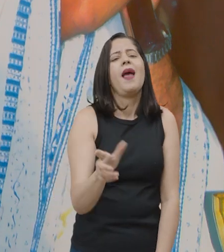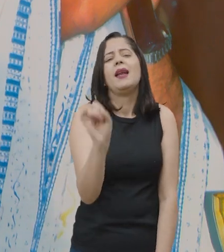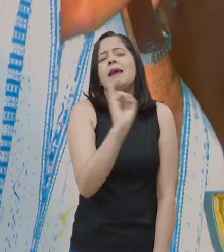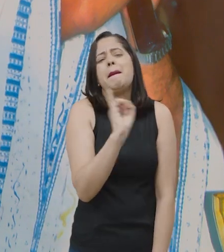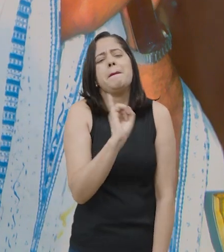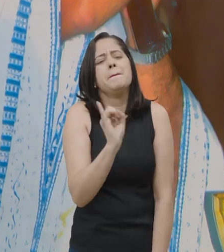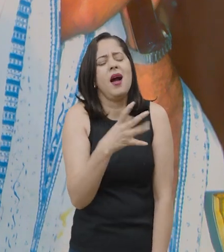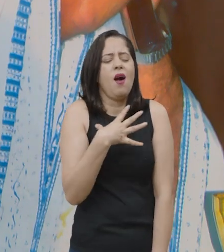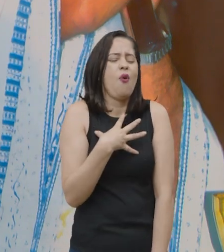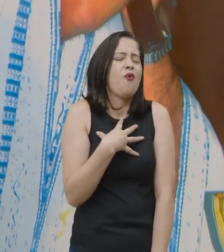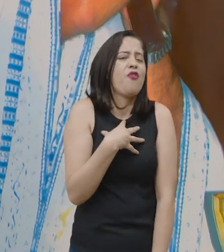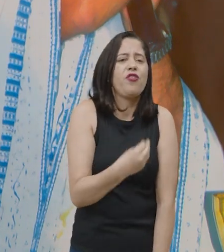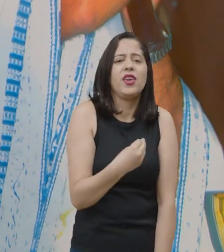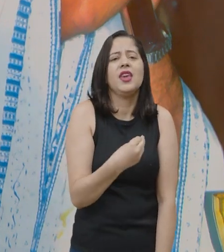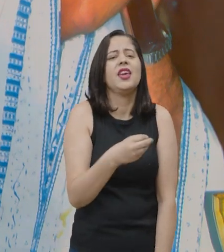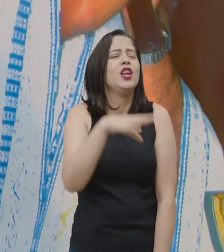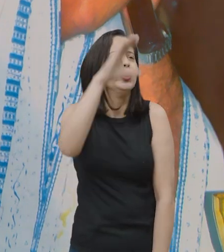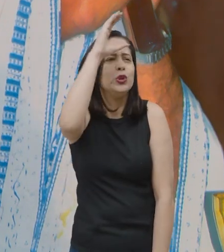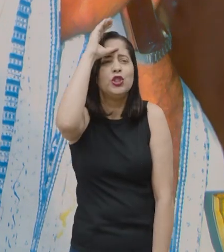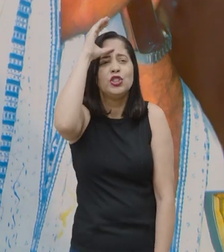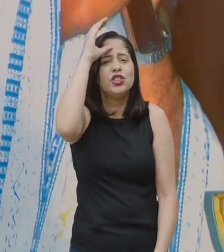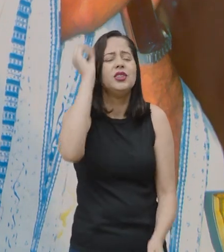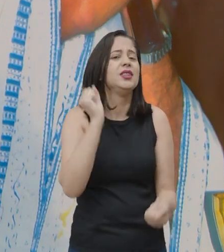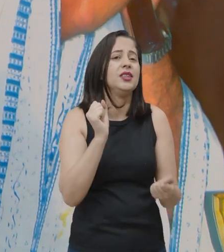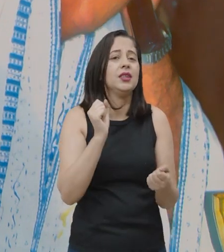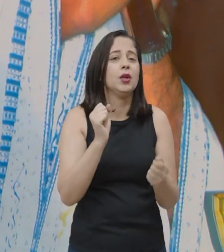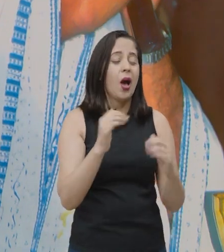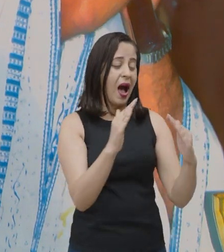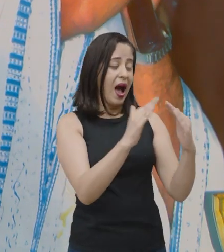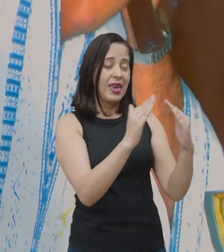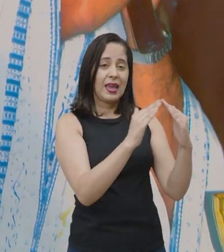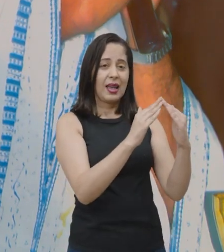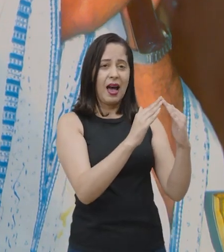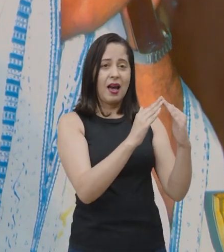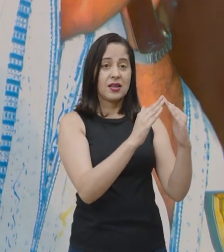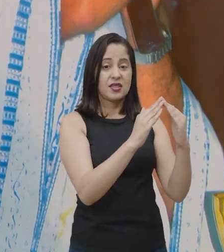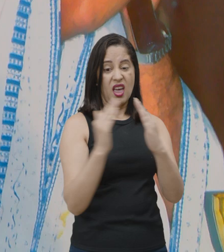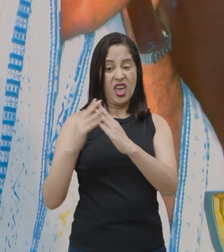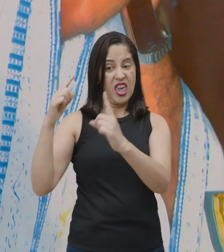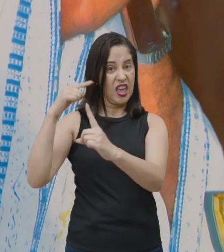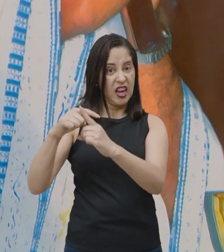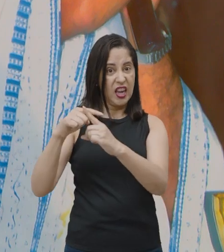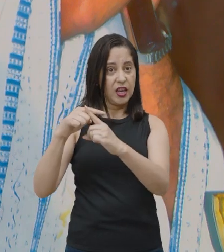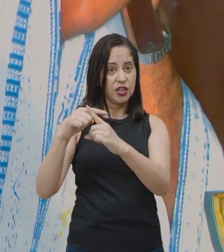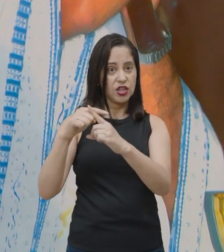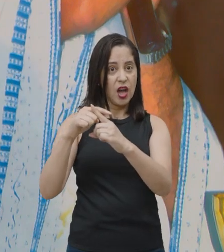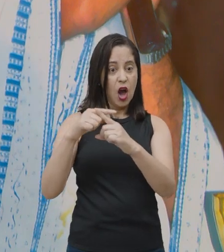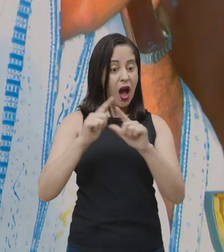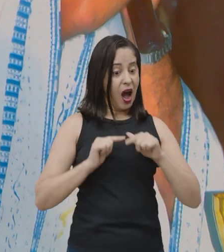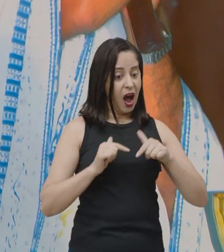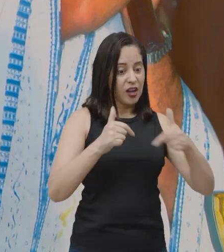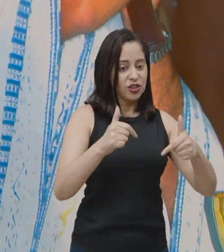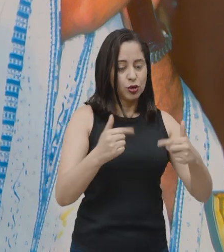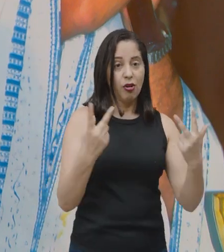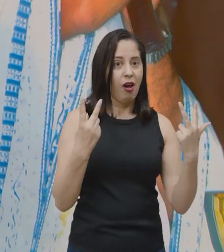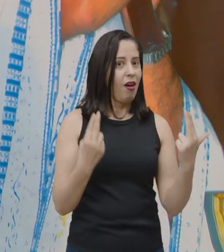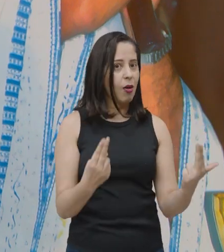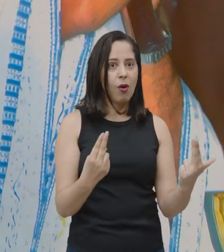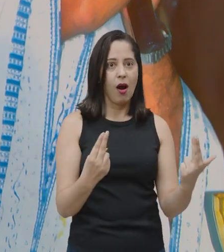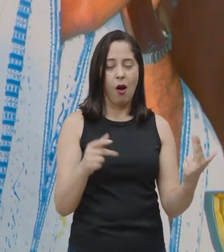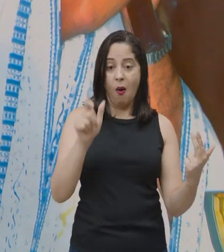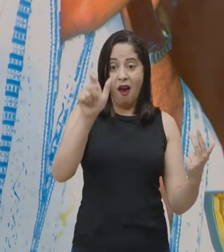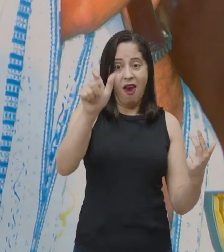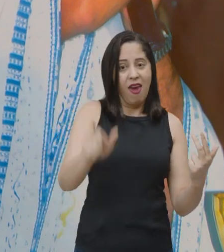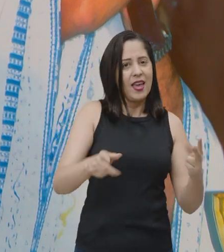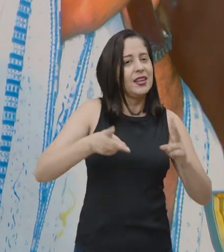como filho, como tio. Ele dentro de casa e lá dentro da igreja, com as pessoas, ele era a mesma coisa. Ele